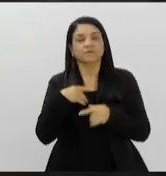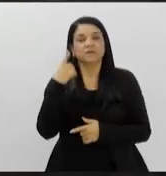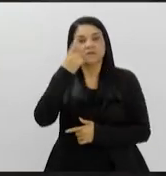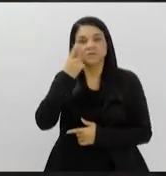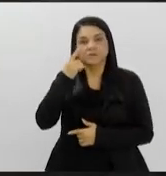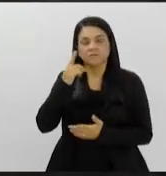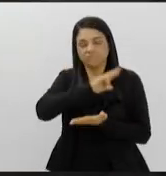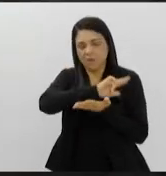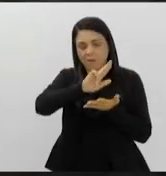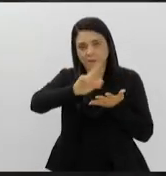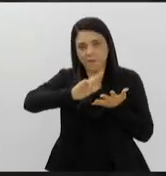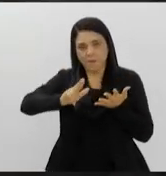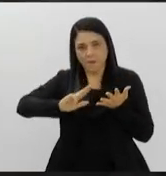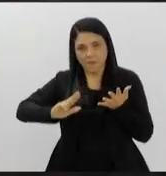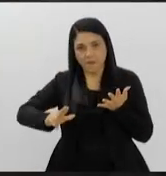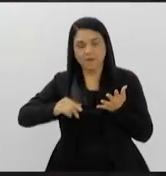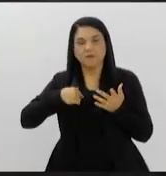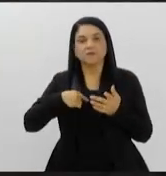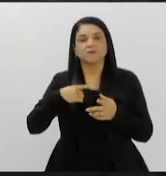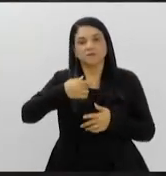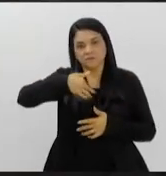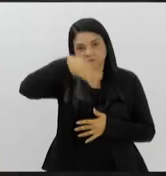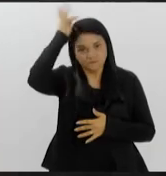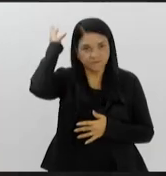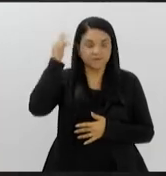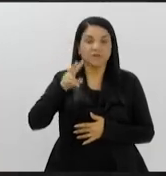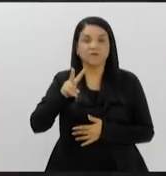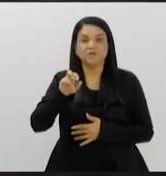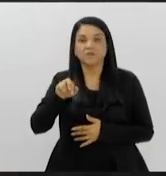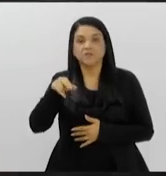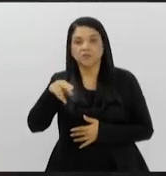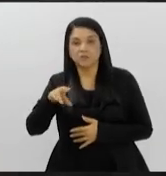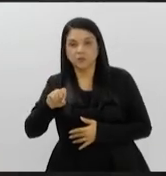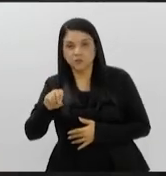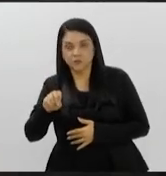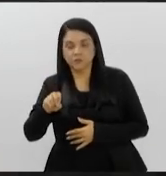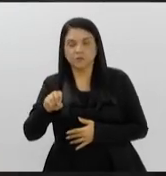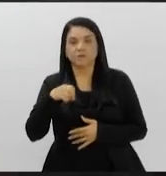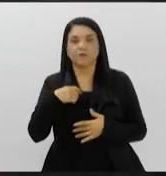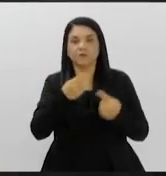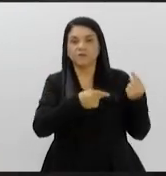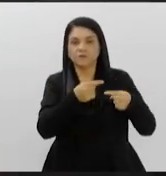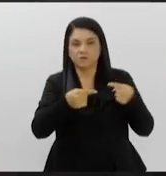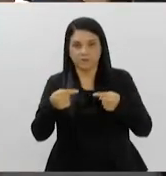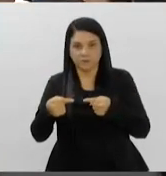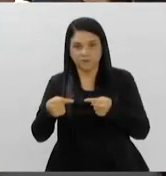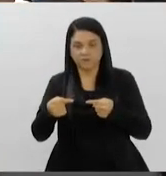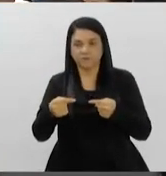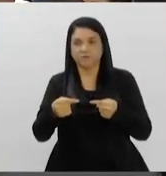Balbi, Munir Neto, Fred Pacheco e Vinícius Cozzolino. Em discussão.